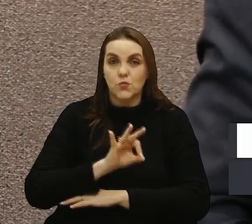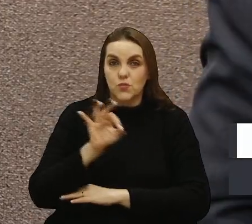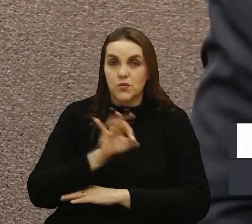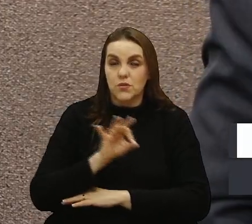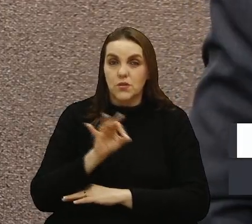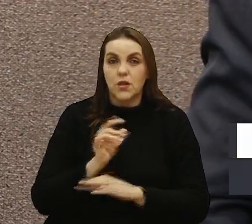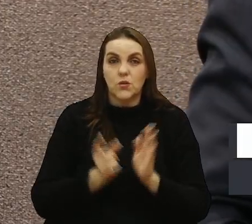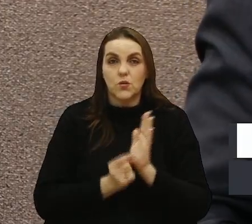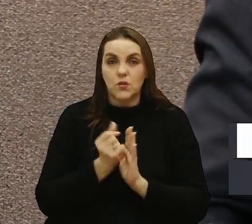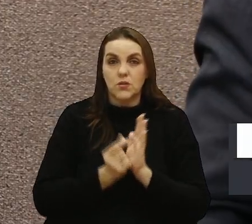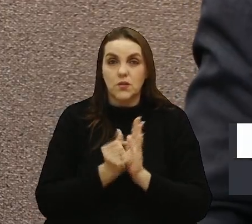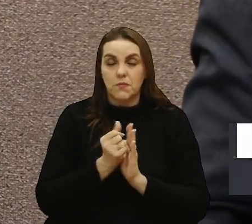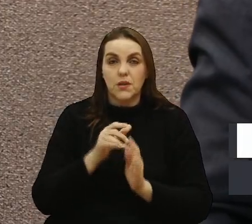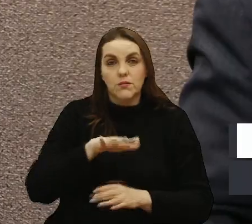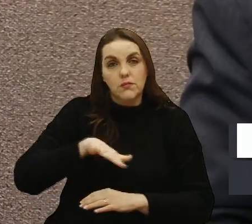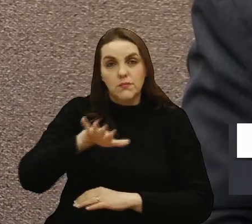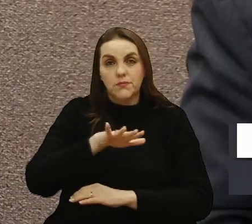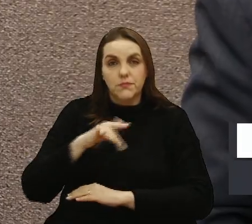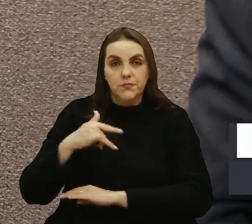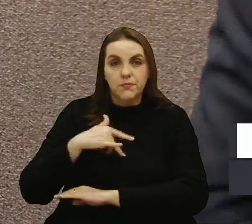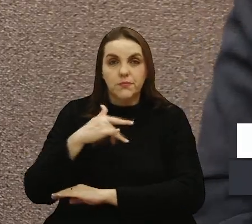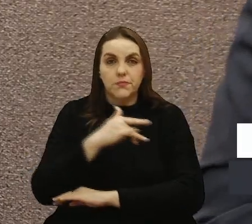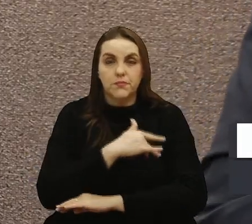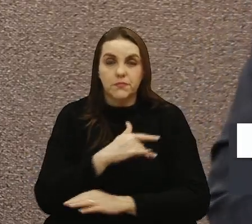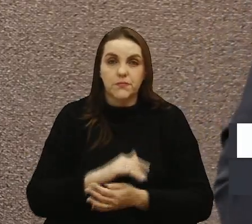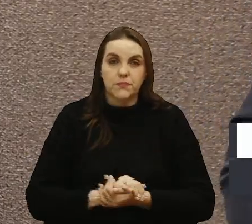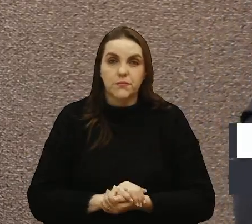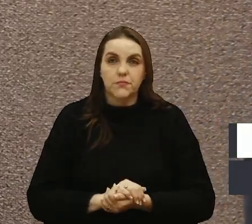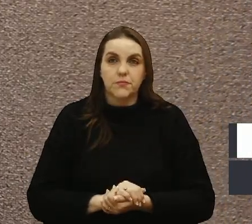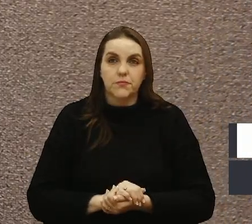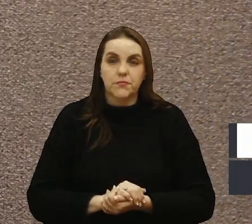na saúde, né? E que